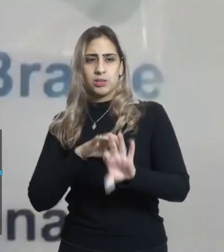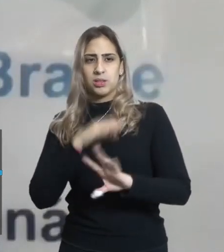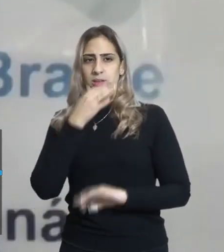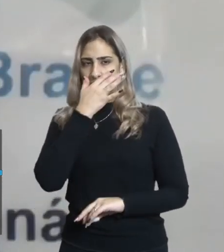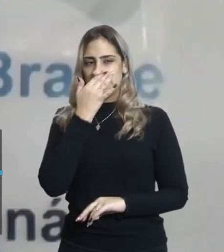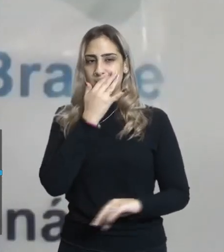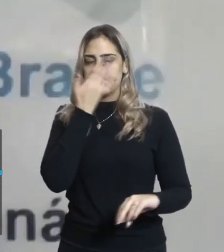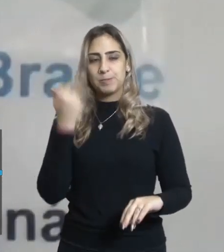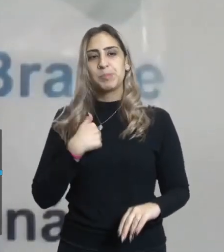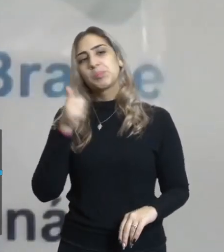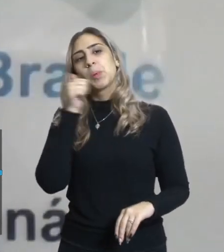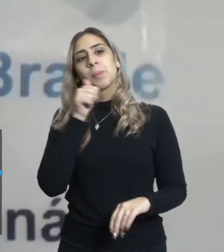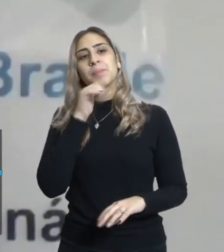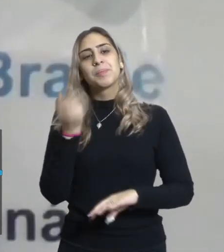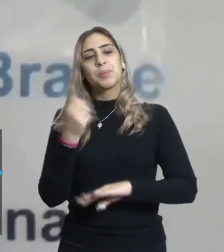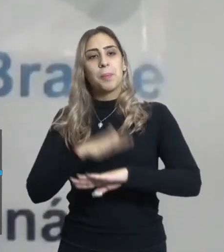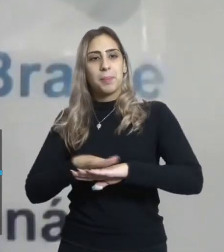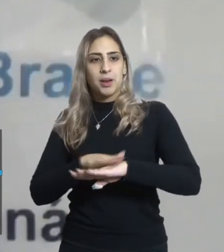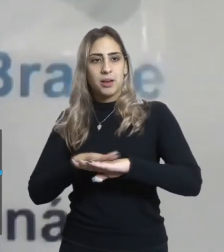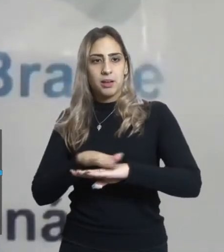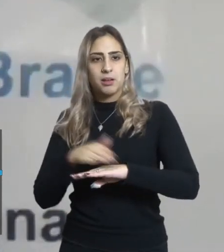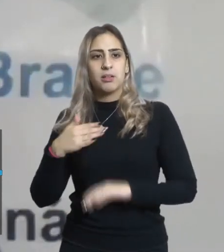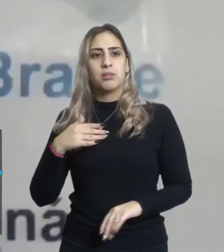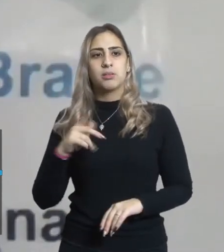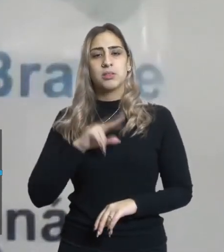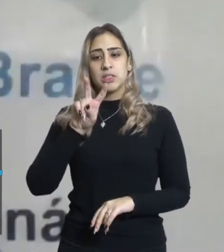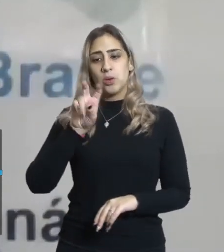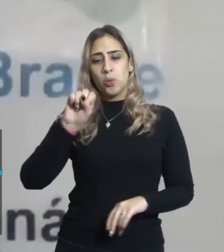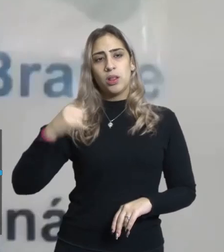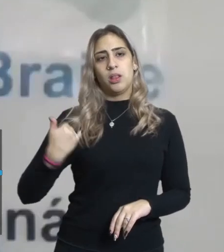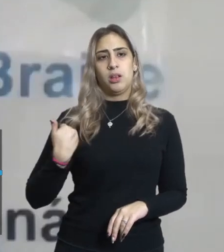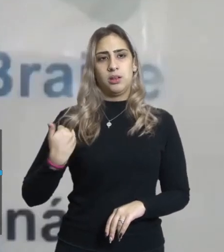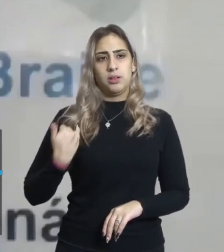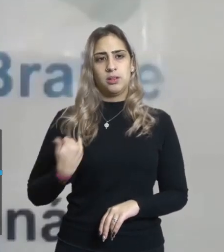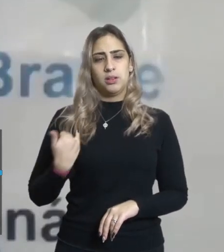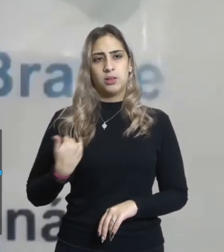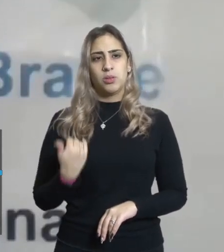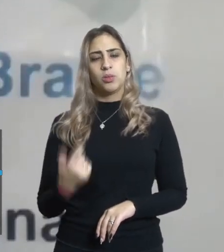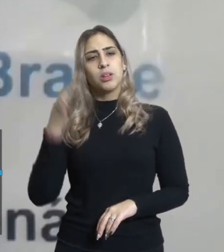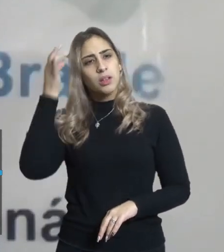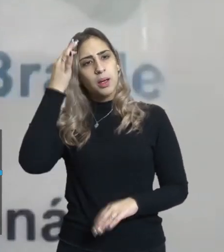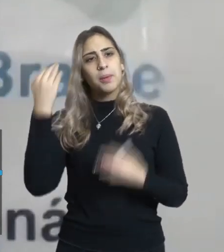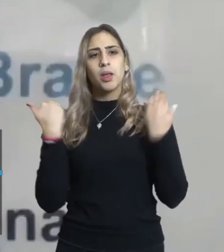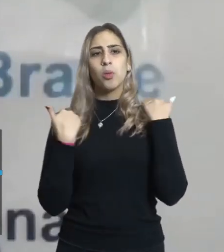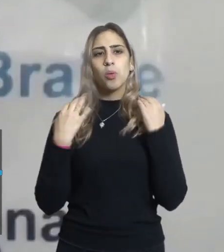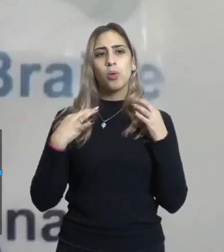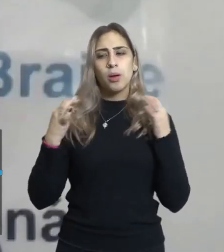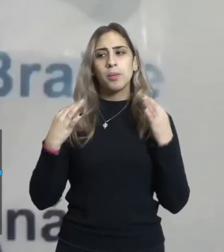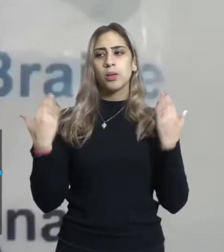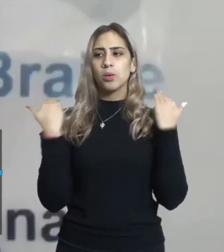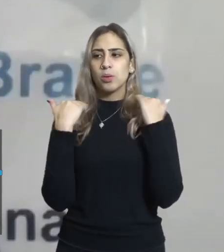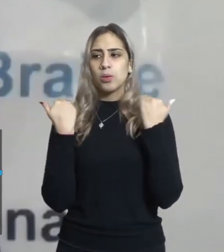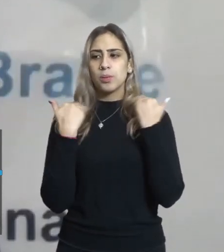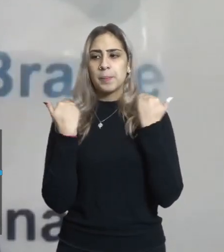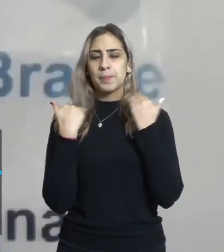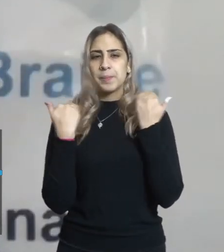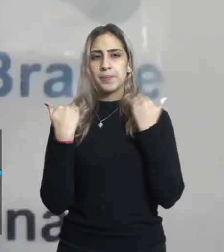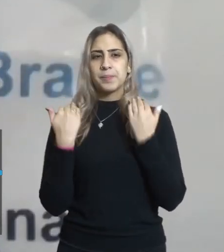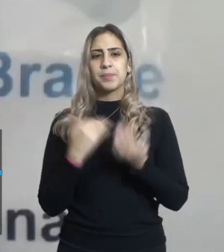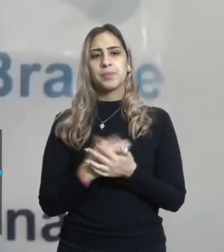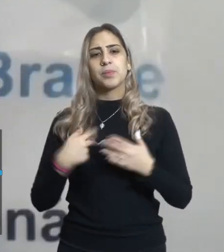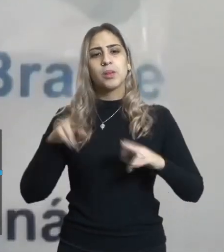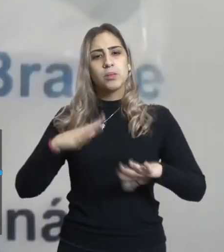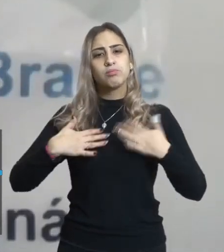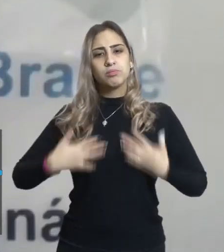uma mulher branca de 58 anos, cabelos curtos na altura do queixo. Estou usando uma